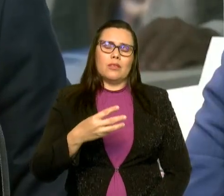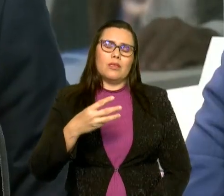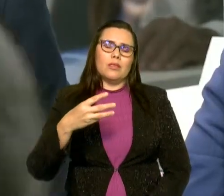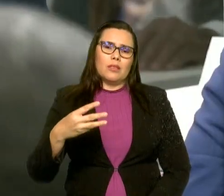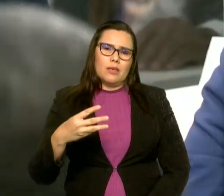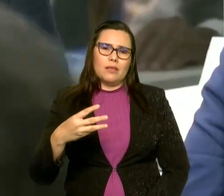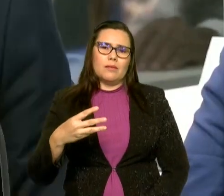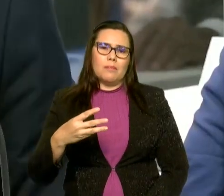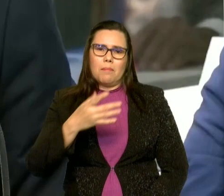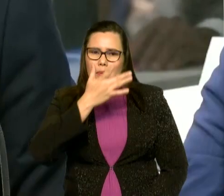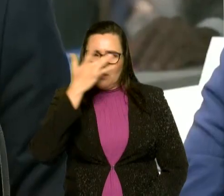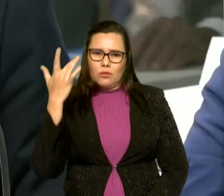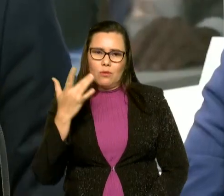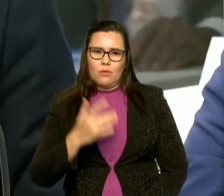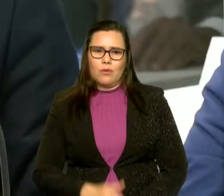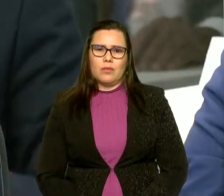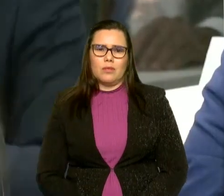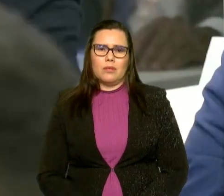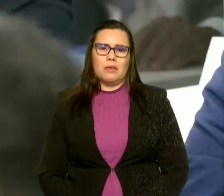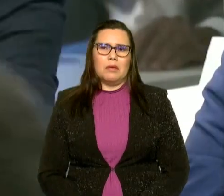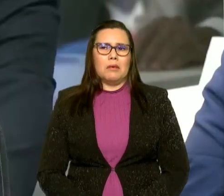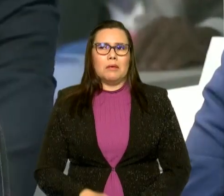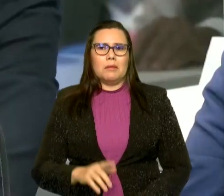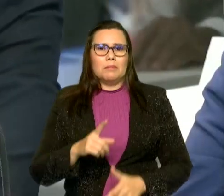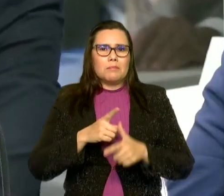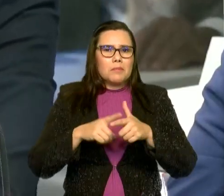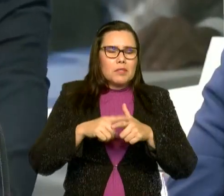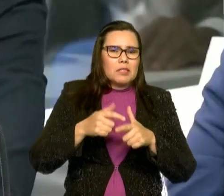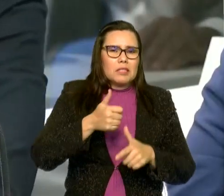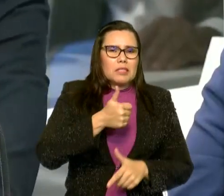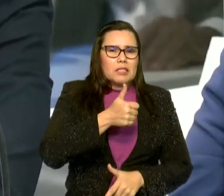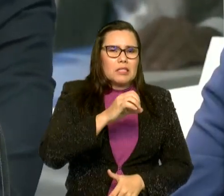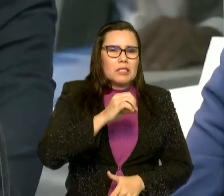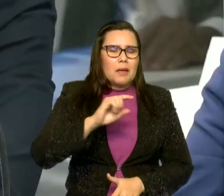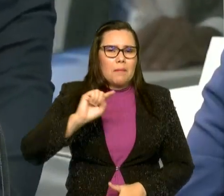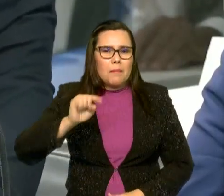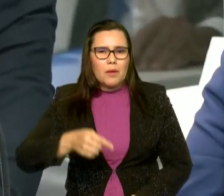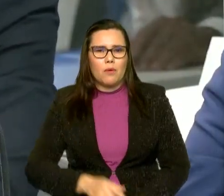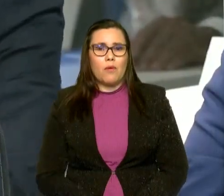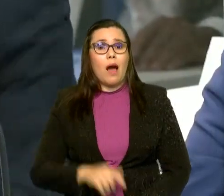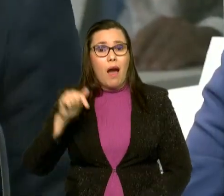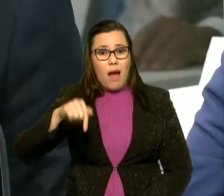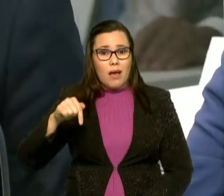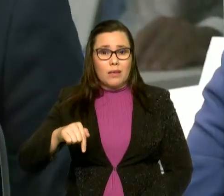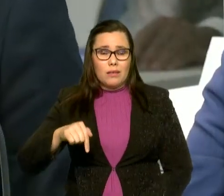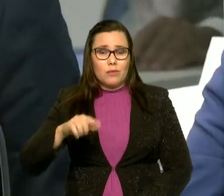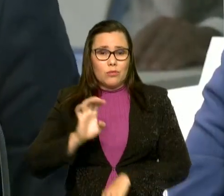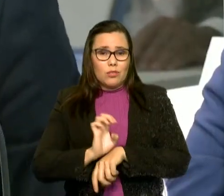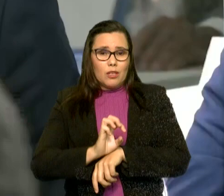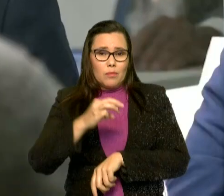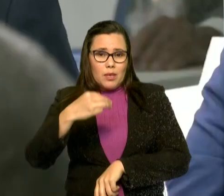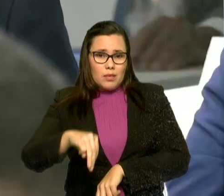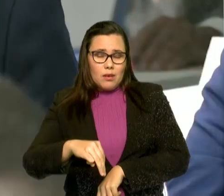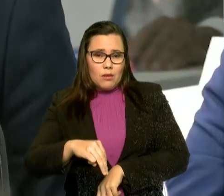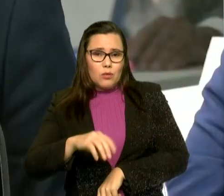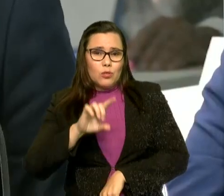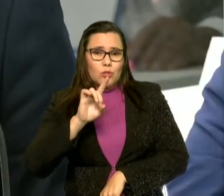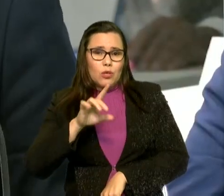habitantes, aqui foram 156, é menos da metade. A gente pode se orgulhar